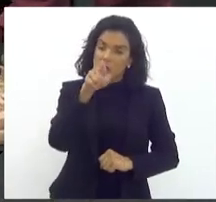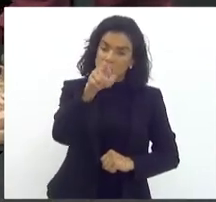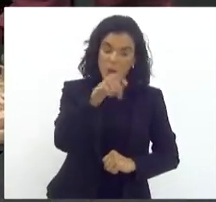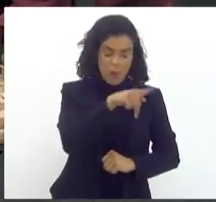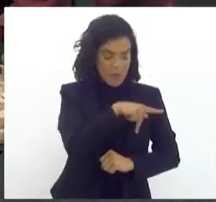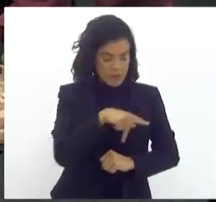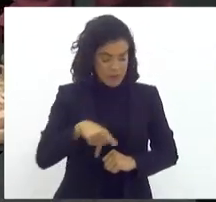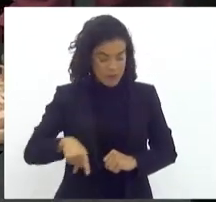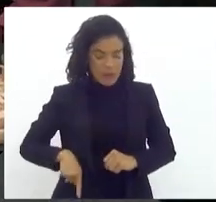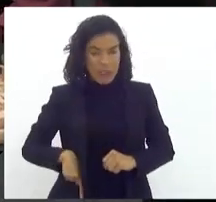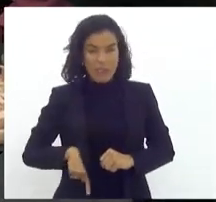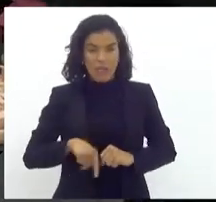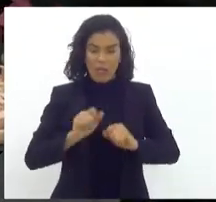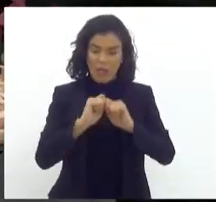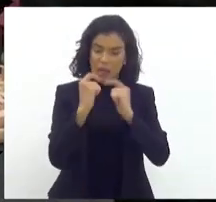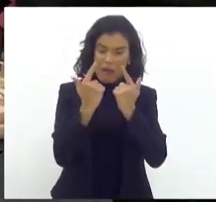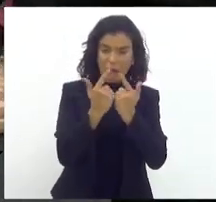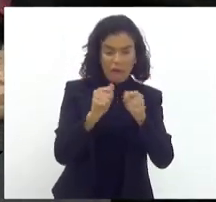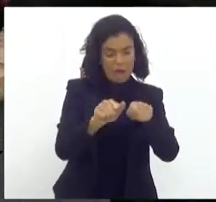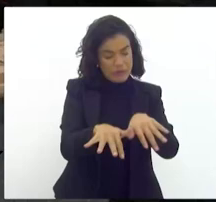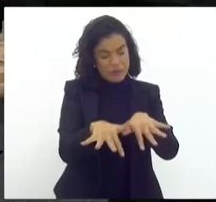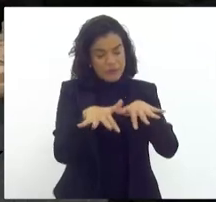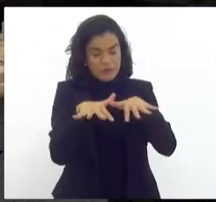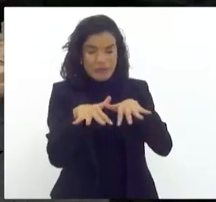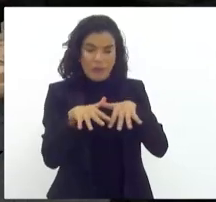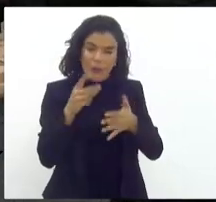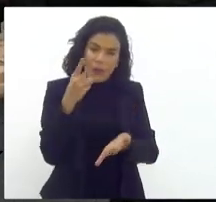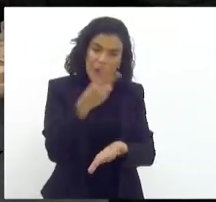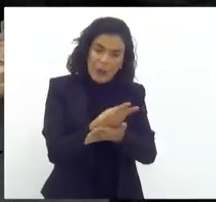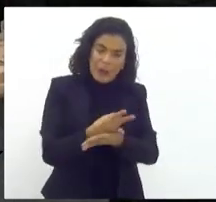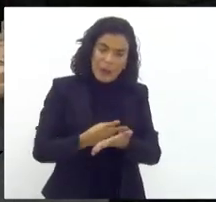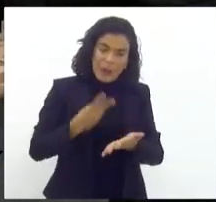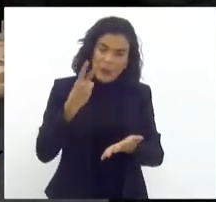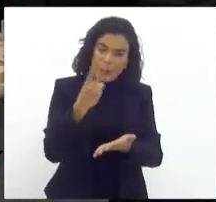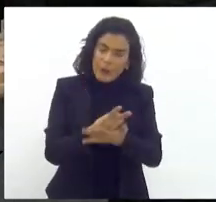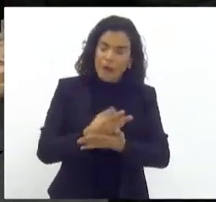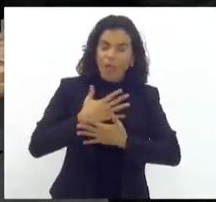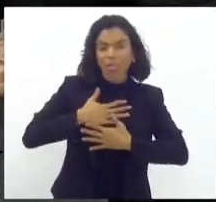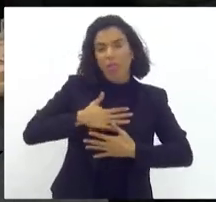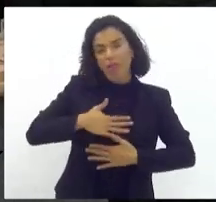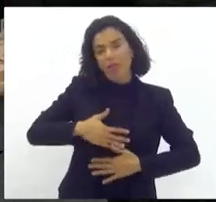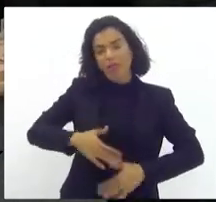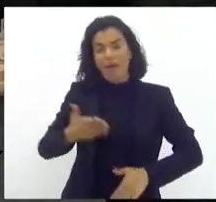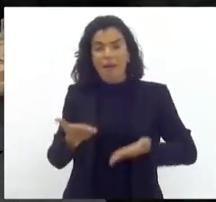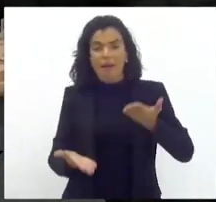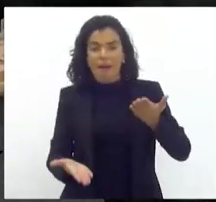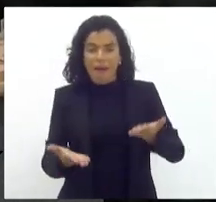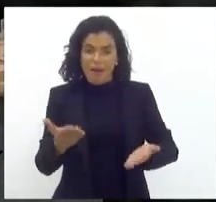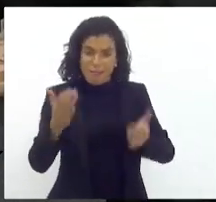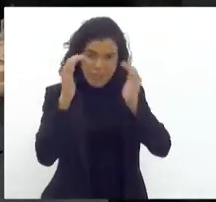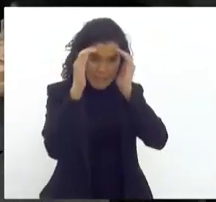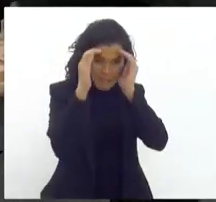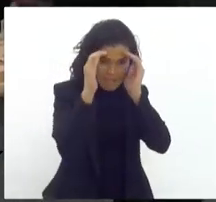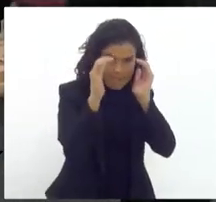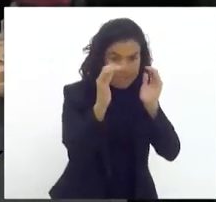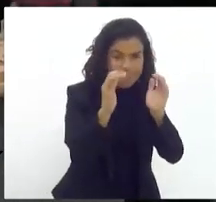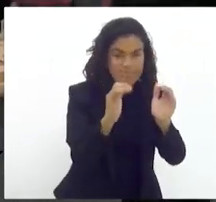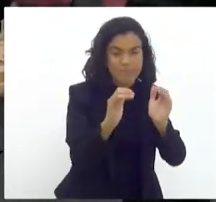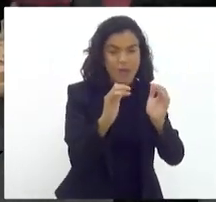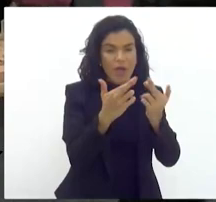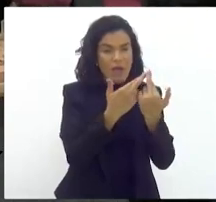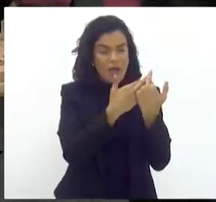presidência a casa tem se mantido absolutamente tranquila equilibrada cumprindo seu